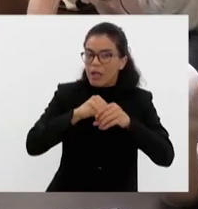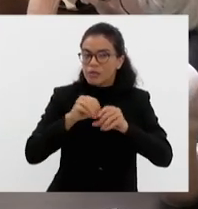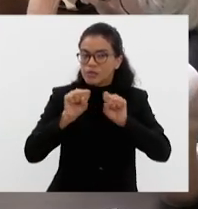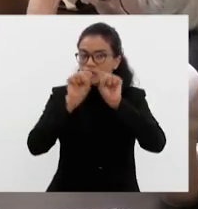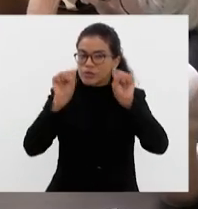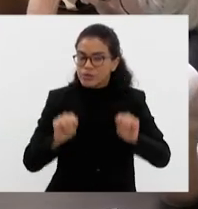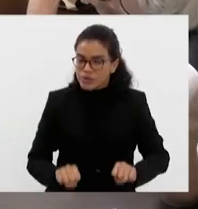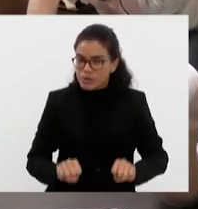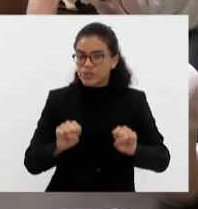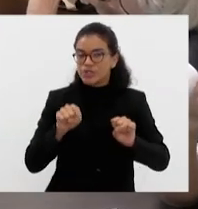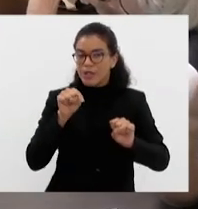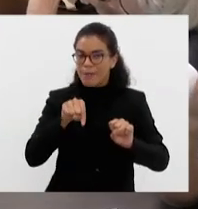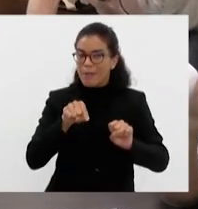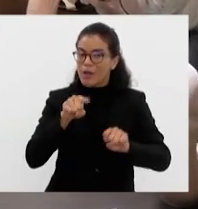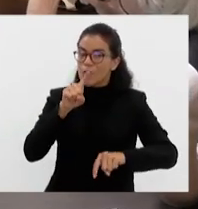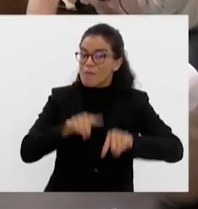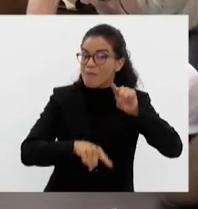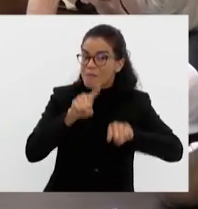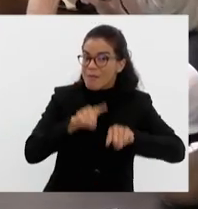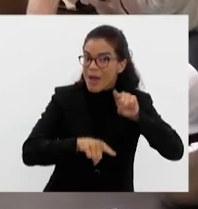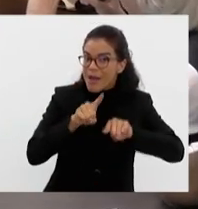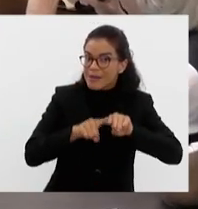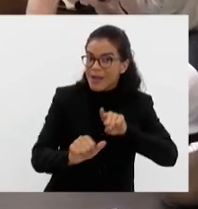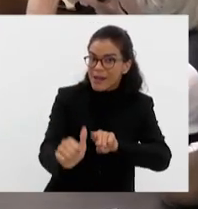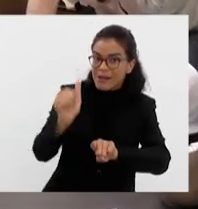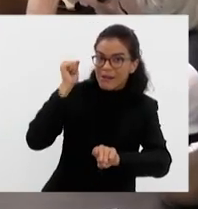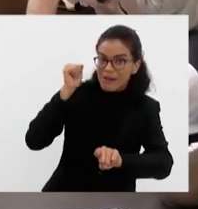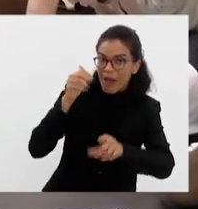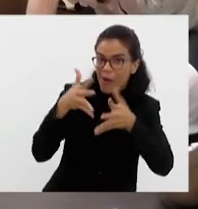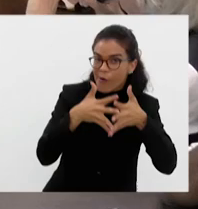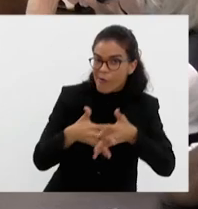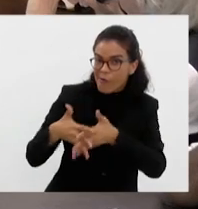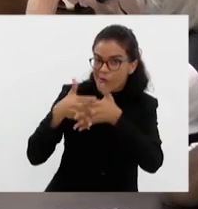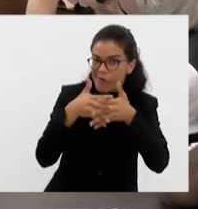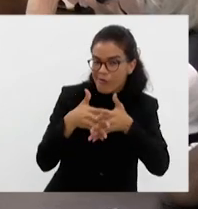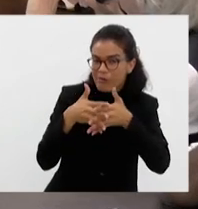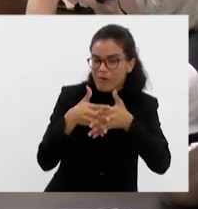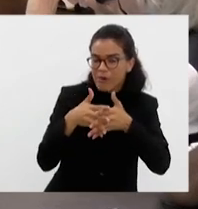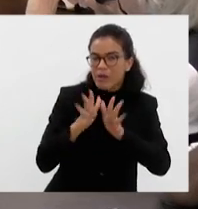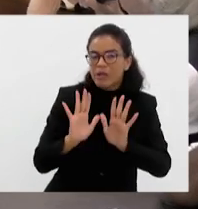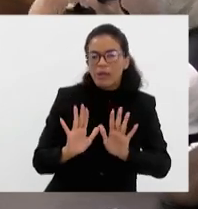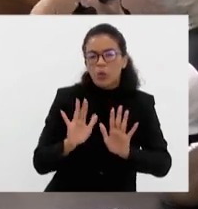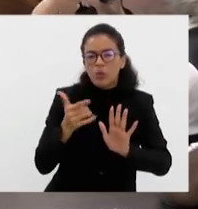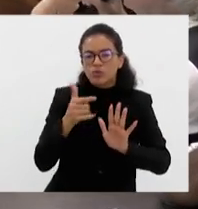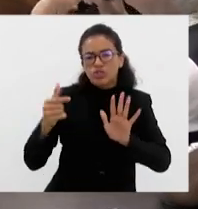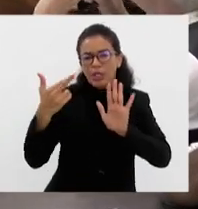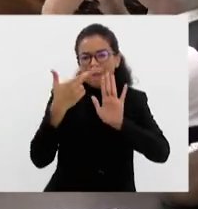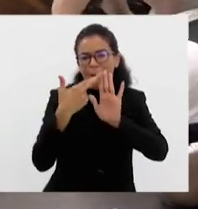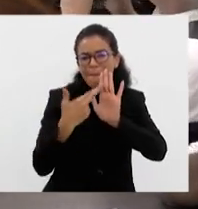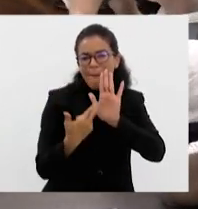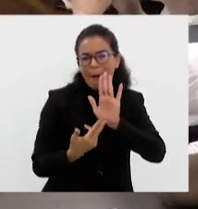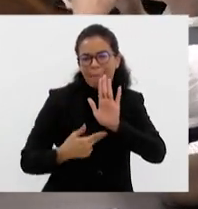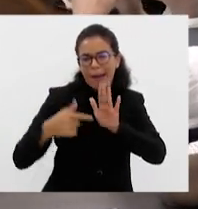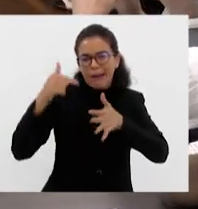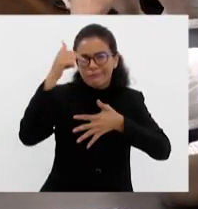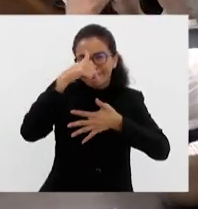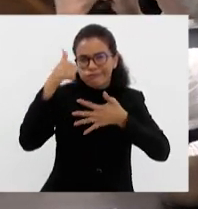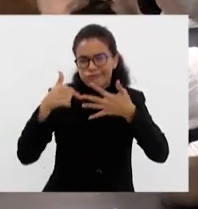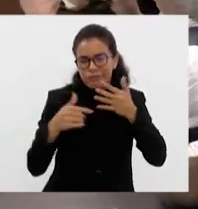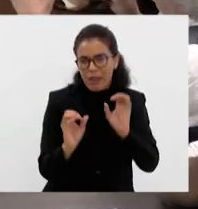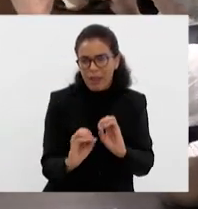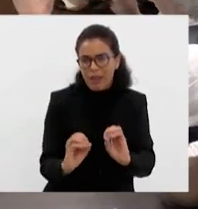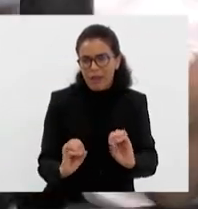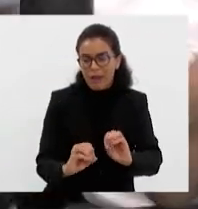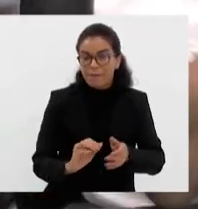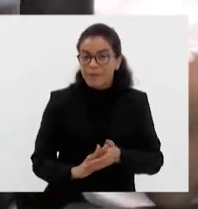de dispositivo na carga. Na carga? Sem estabelecer critérios, tamanho, digo assim. Não, eu acho que seria